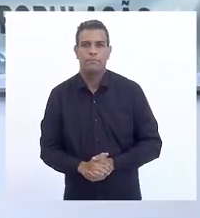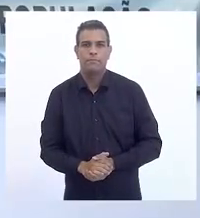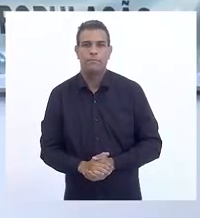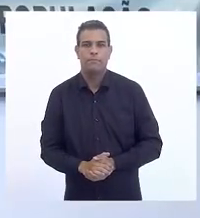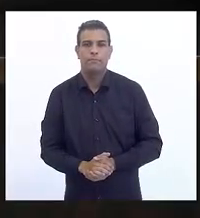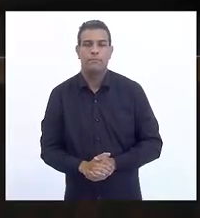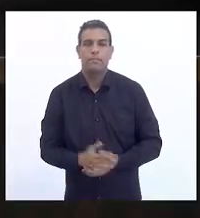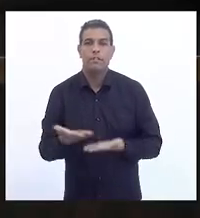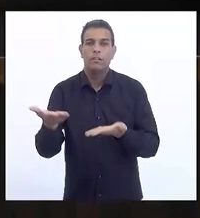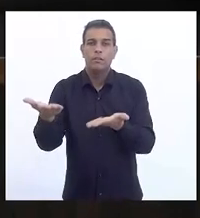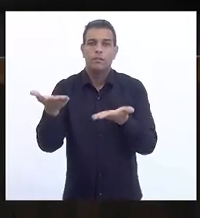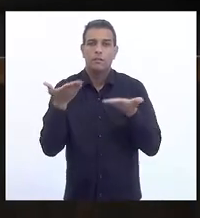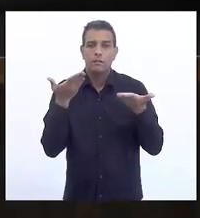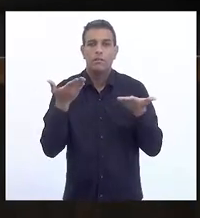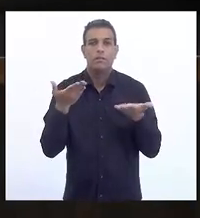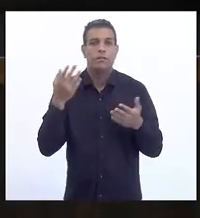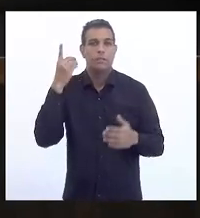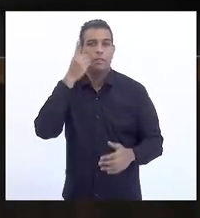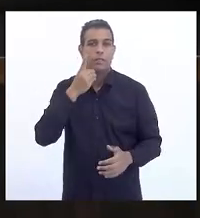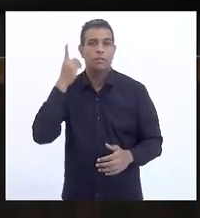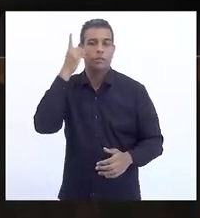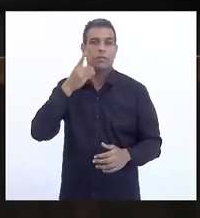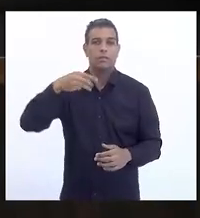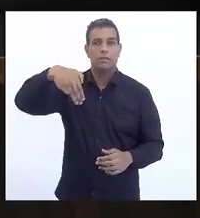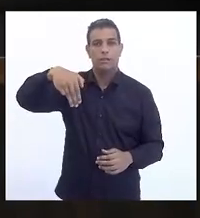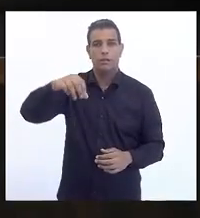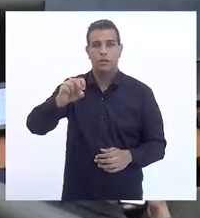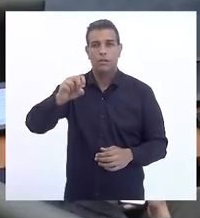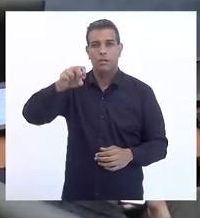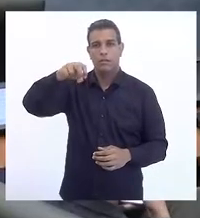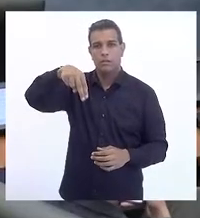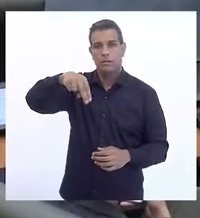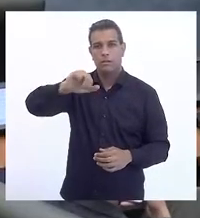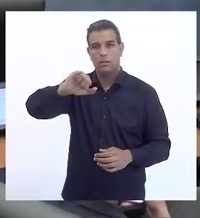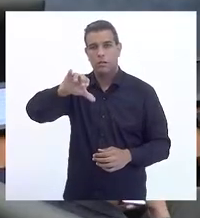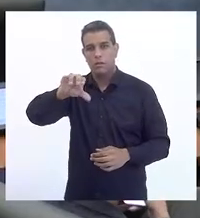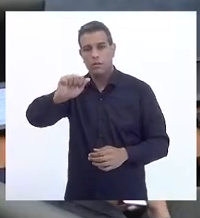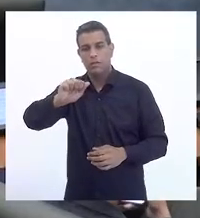Próxima oradora é a deputada Mônica Francisco.